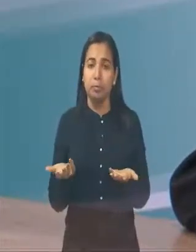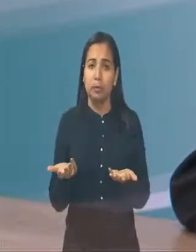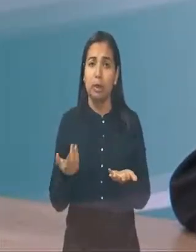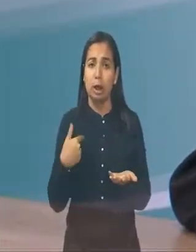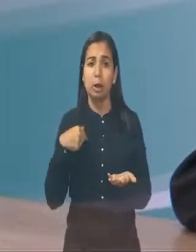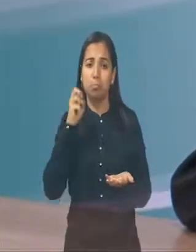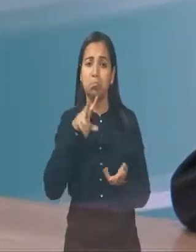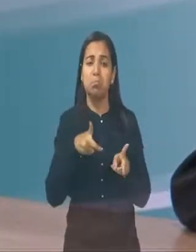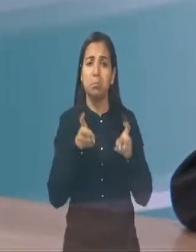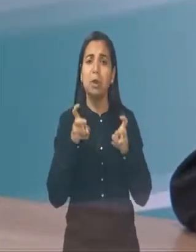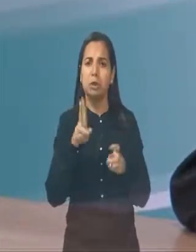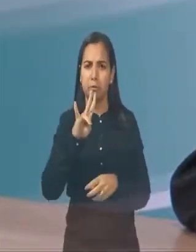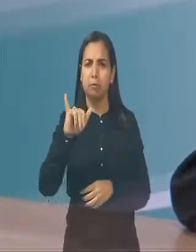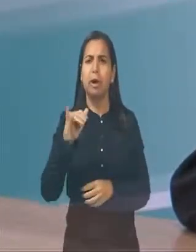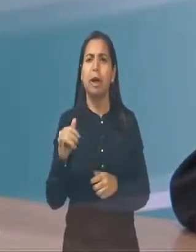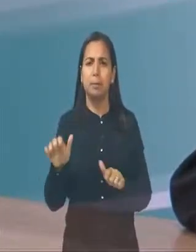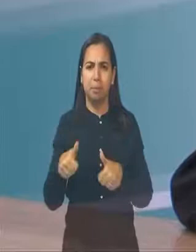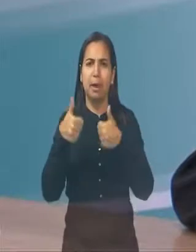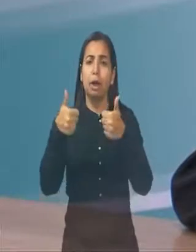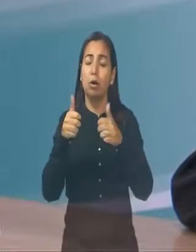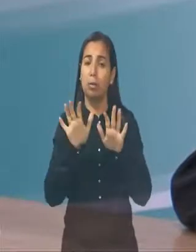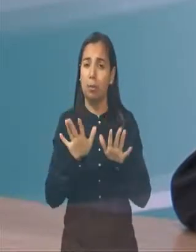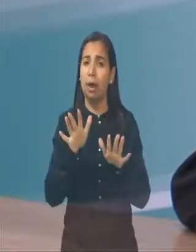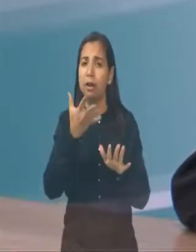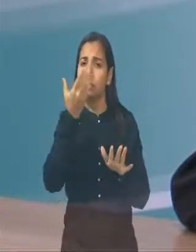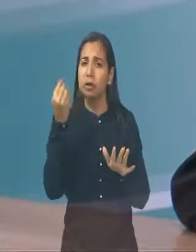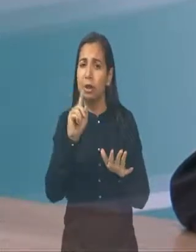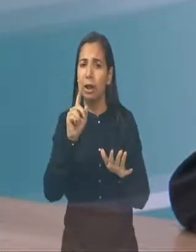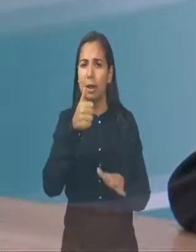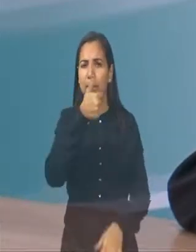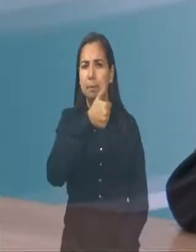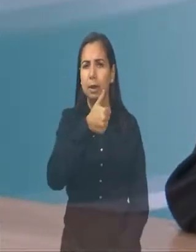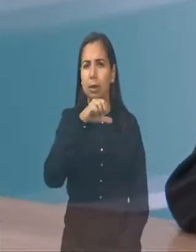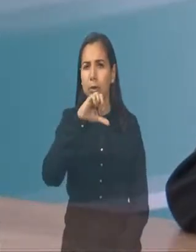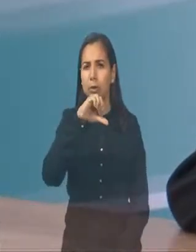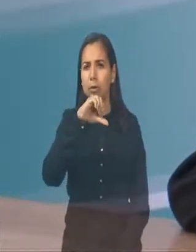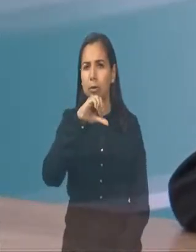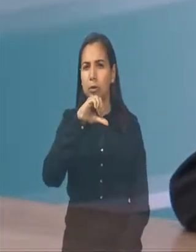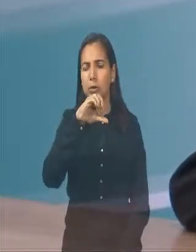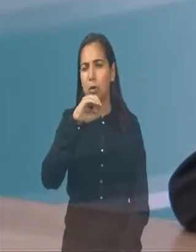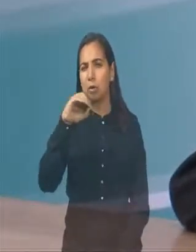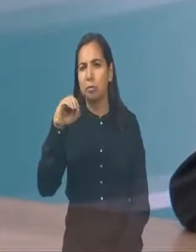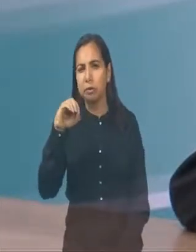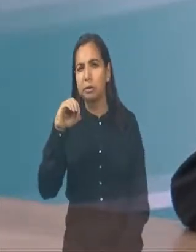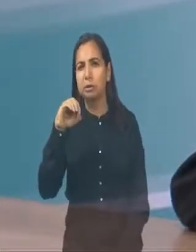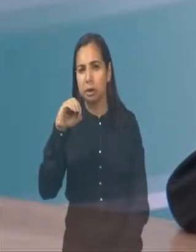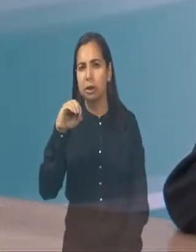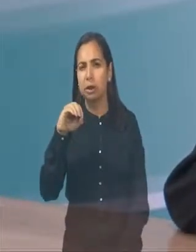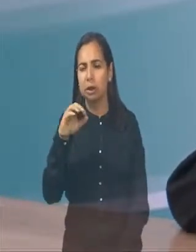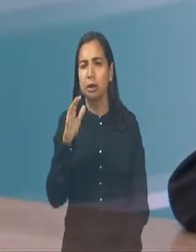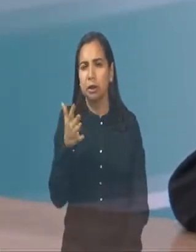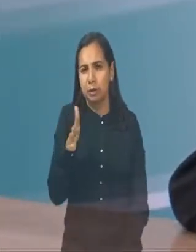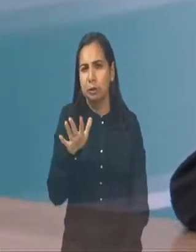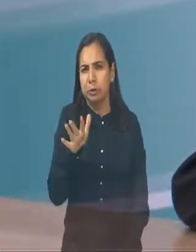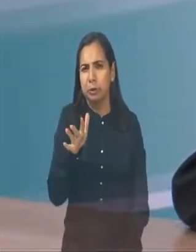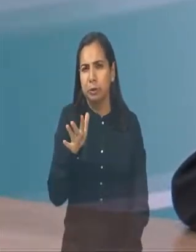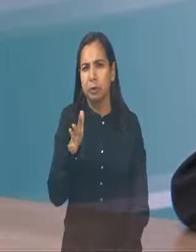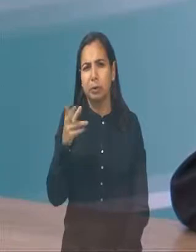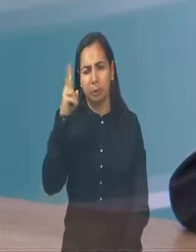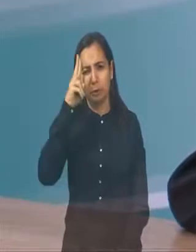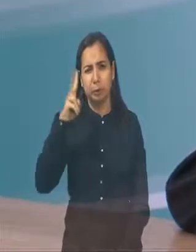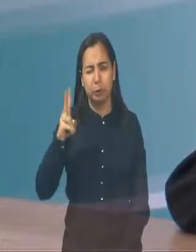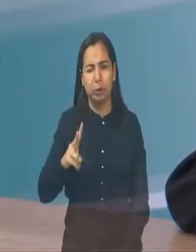melhor. Não esqueça, porém, que em 1900, e aqui eu posso me socorrer ao